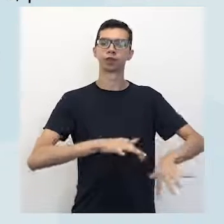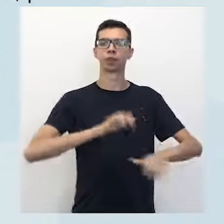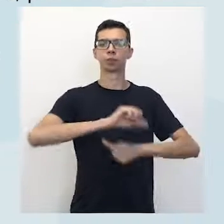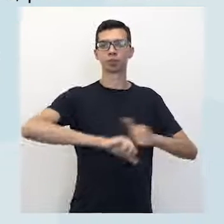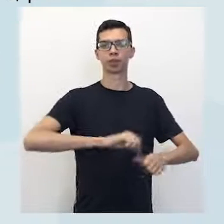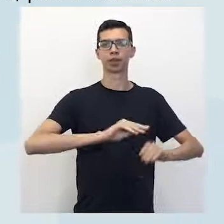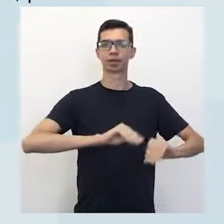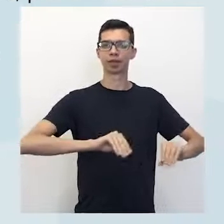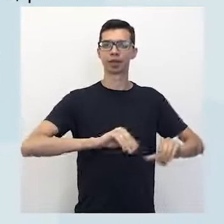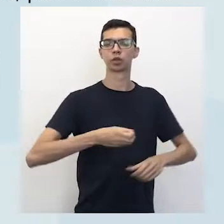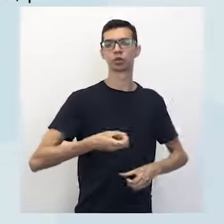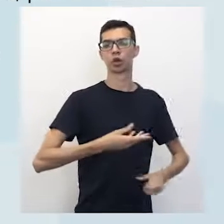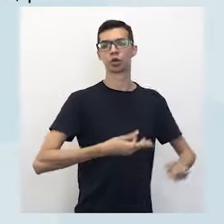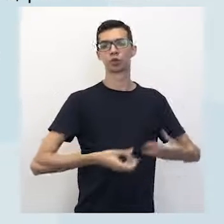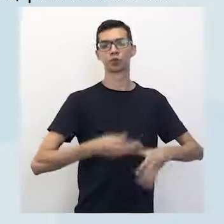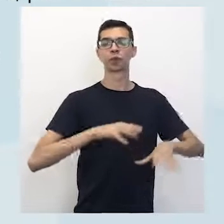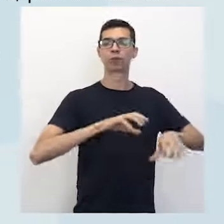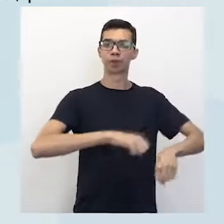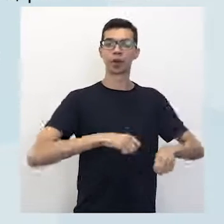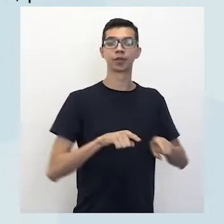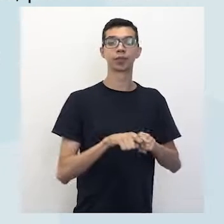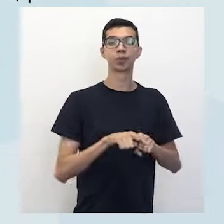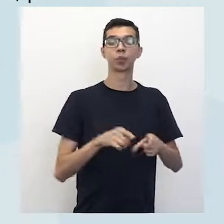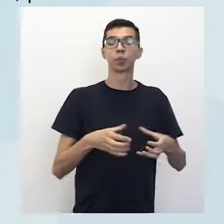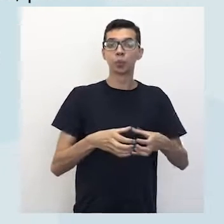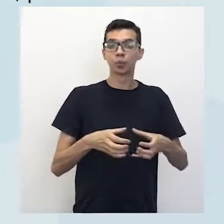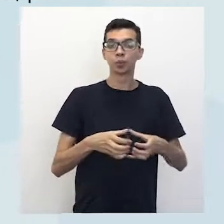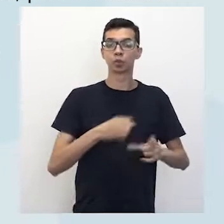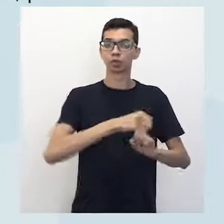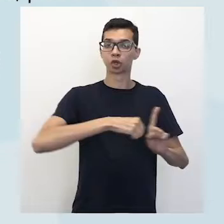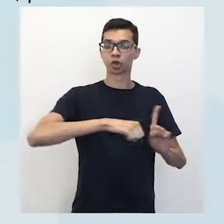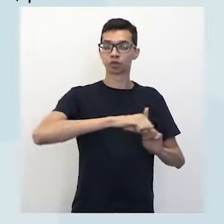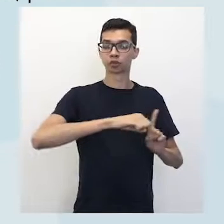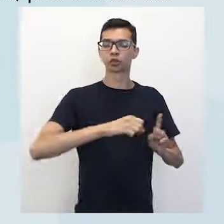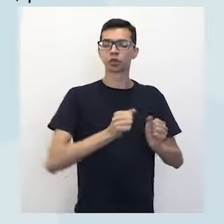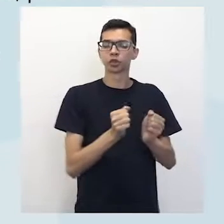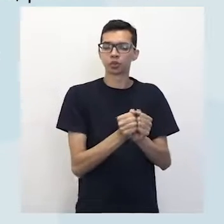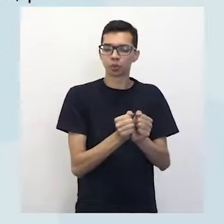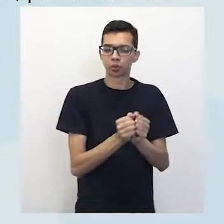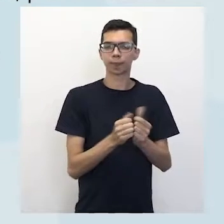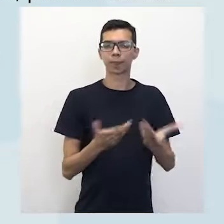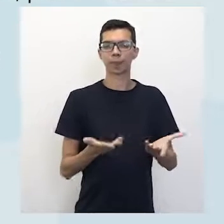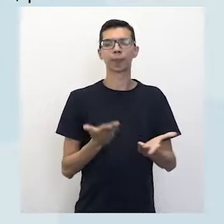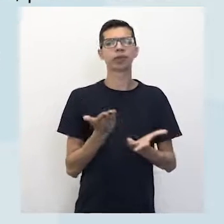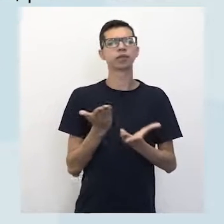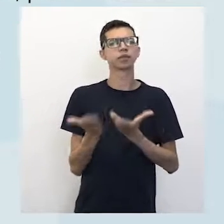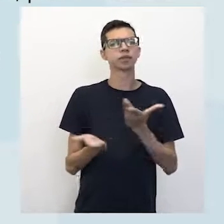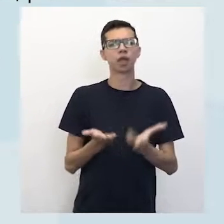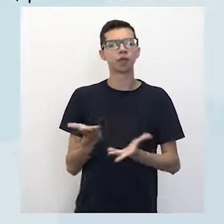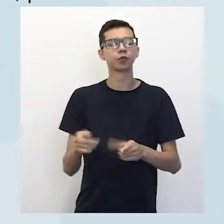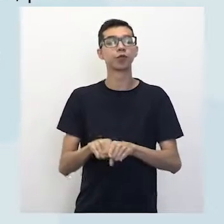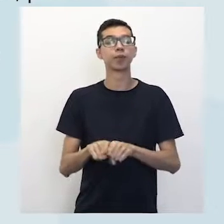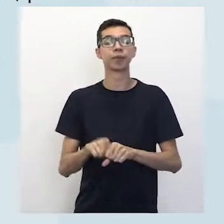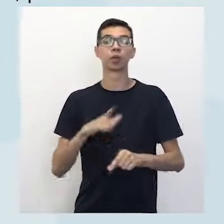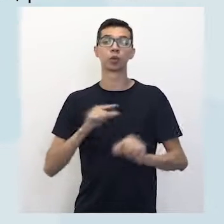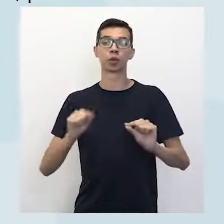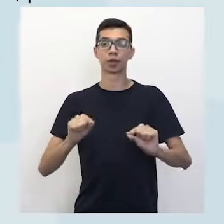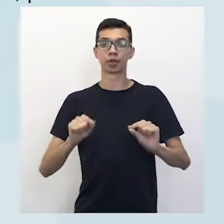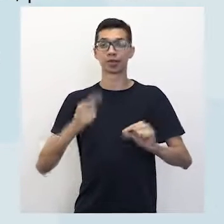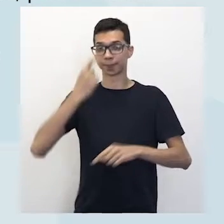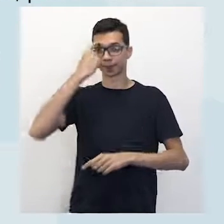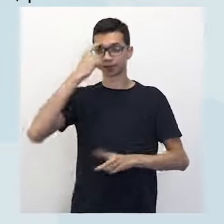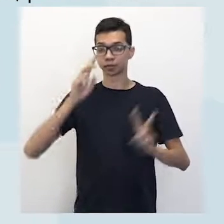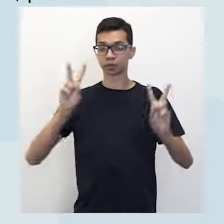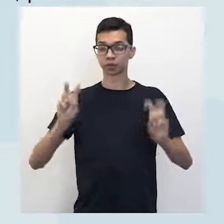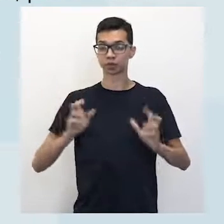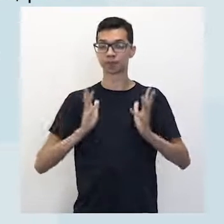continuar a perpetuar o seu grupo social aí. Para os servos, tinha a questão da purificação dos pecados. Esse